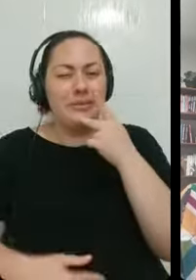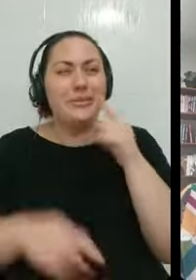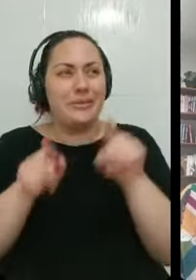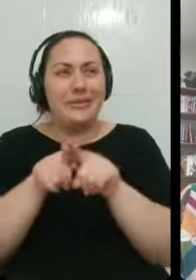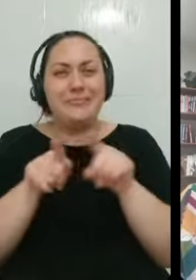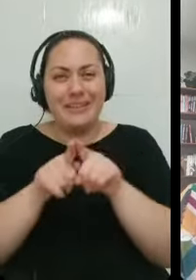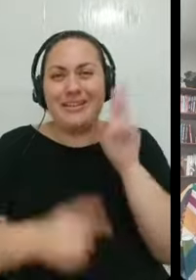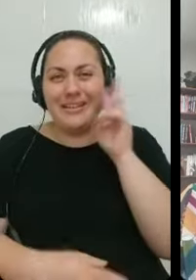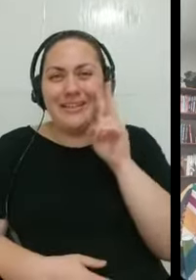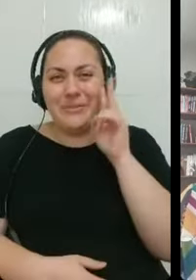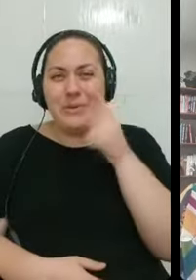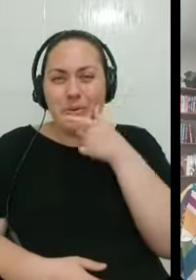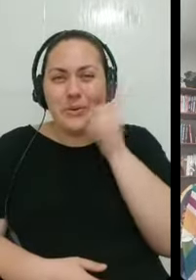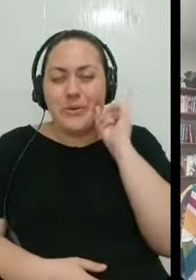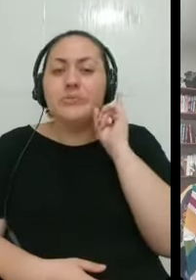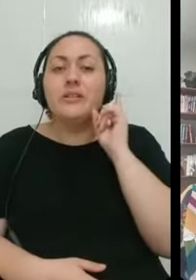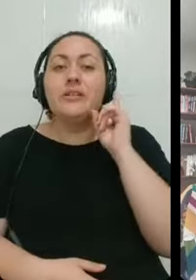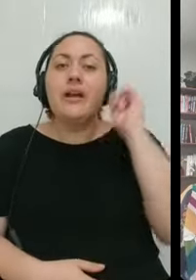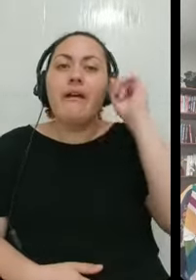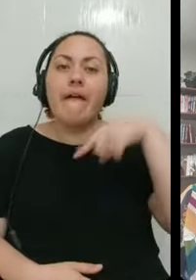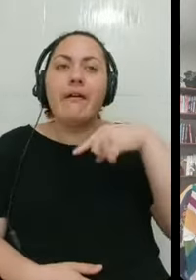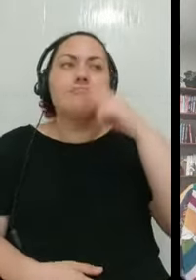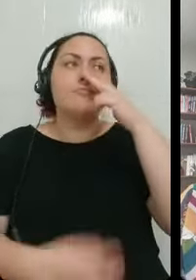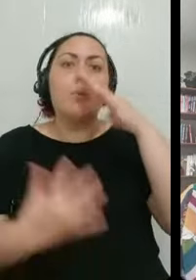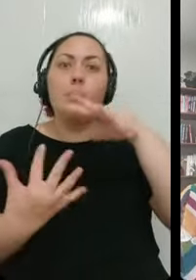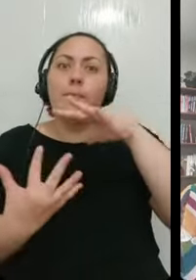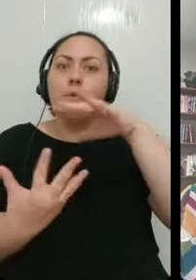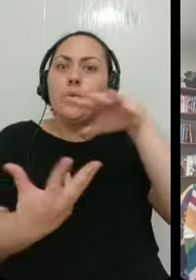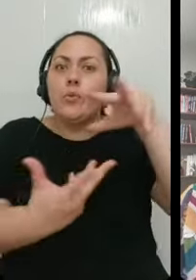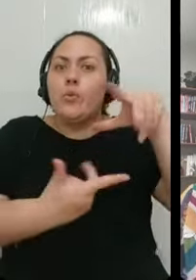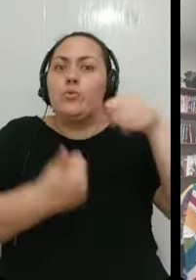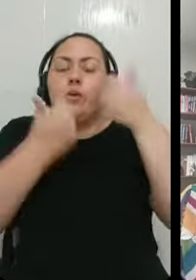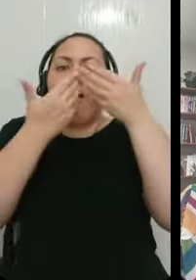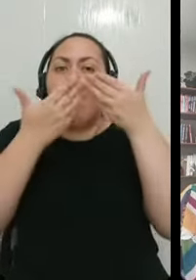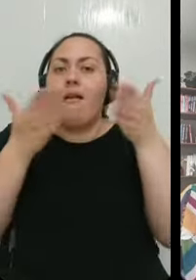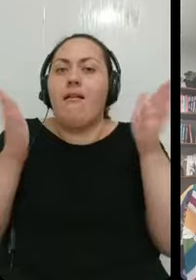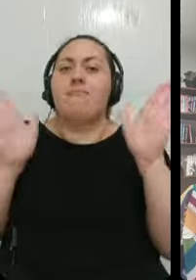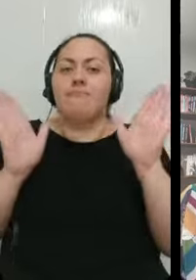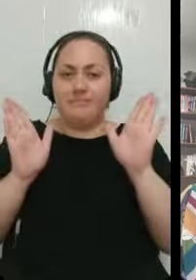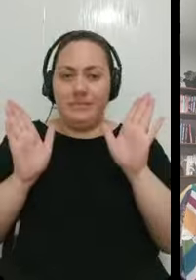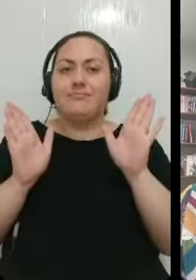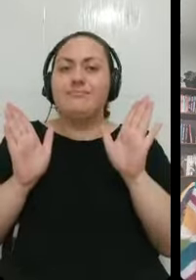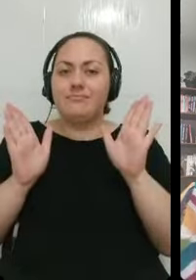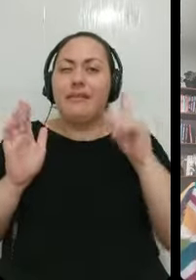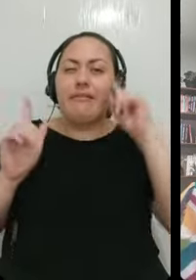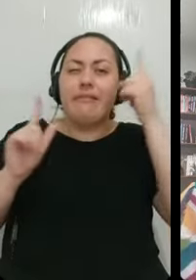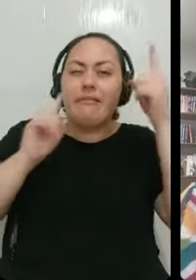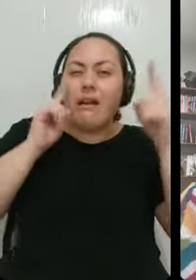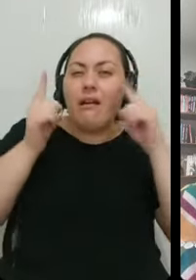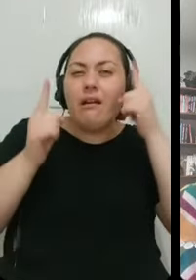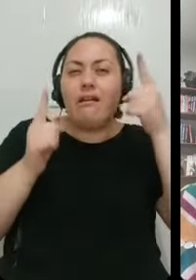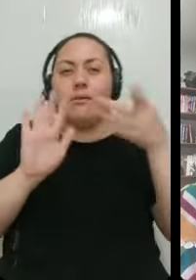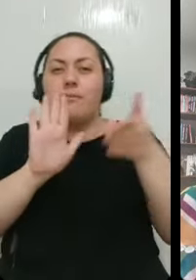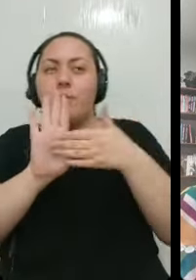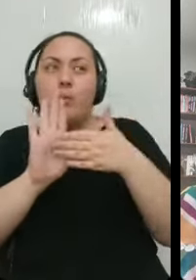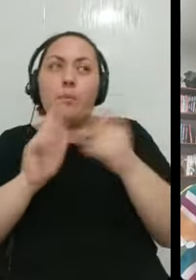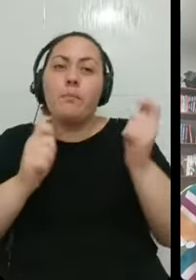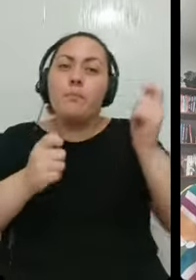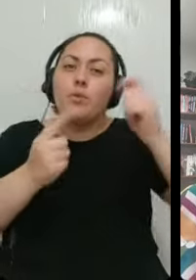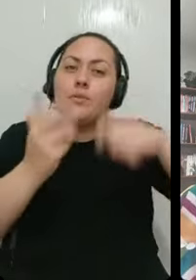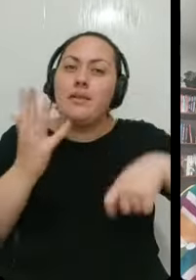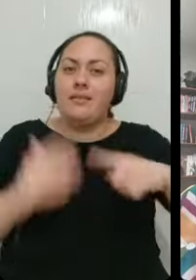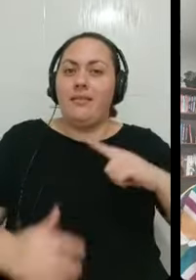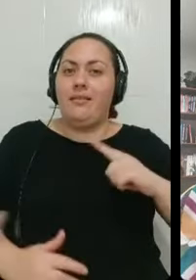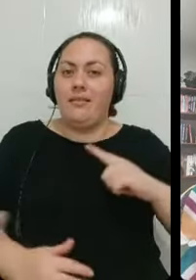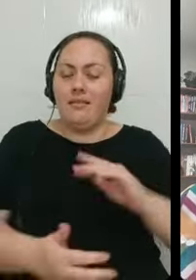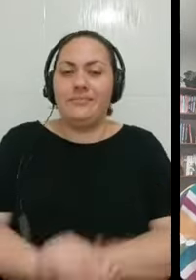gente pode, enfim, é um mundo todo que se abriu, né? De ideias e possibilidade de conhecimento,